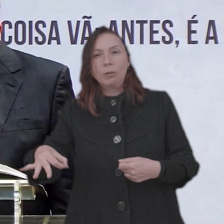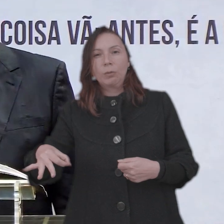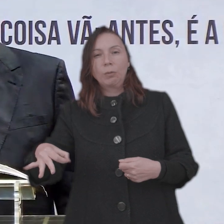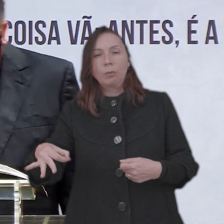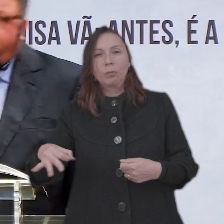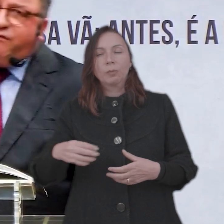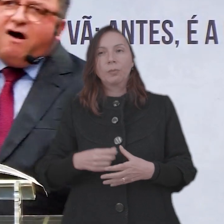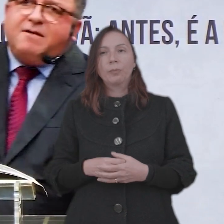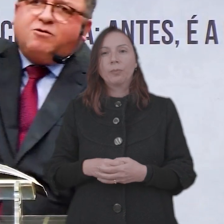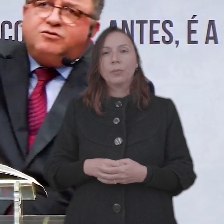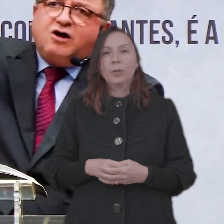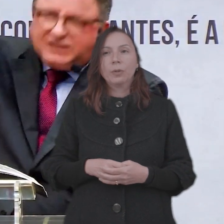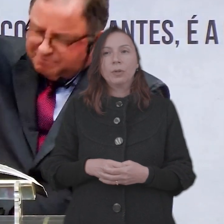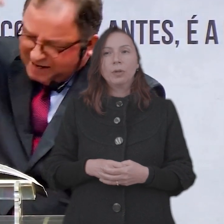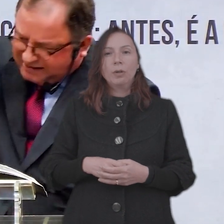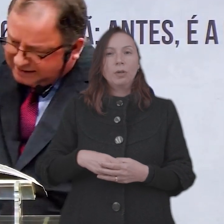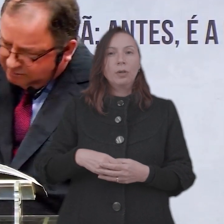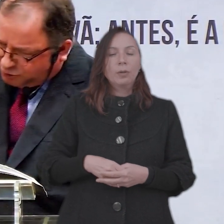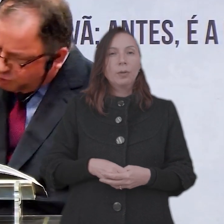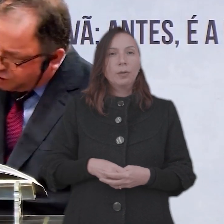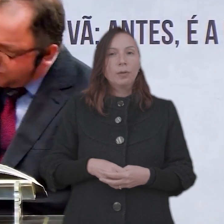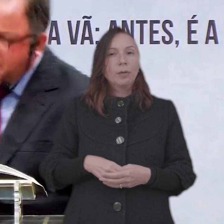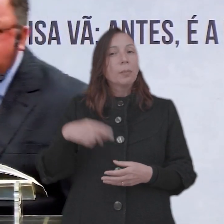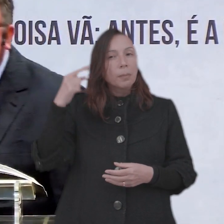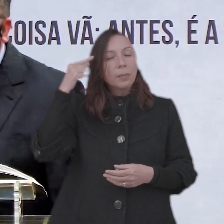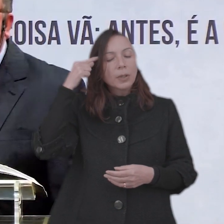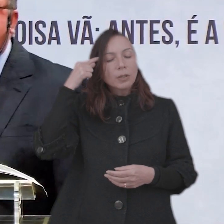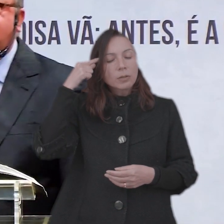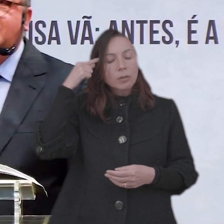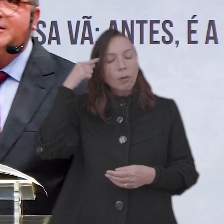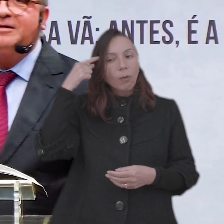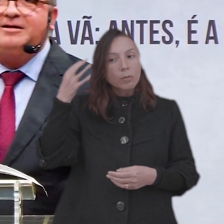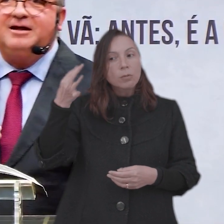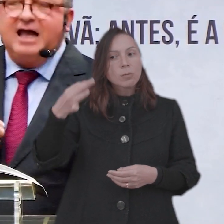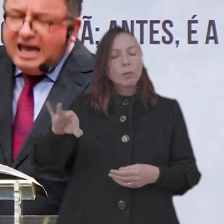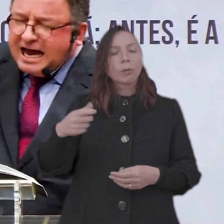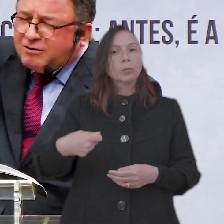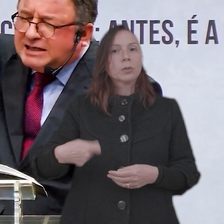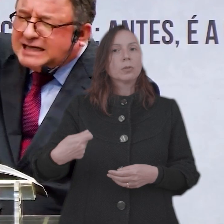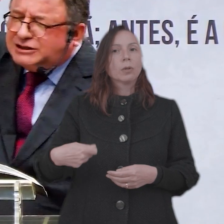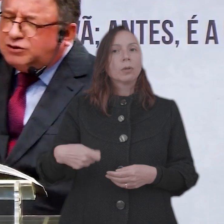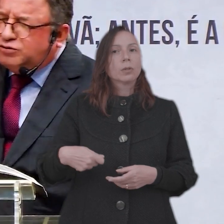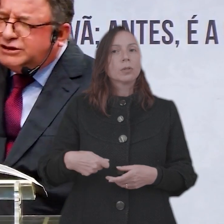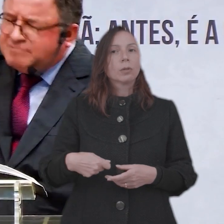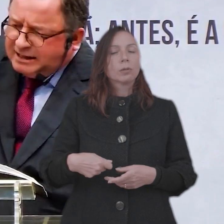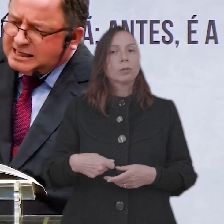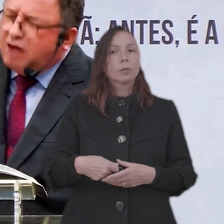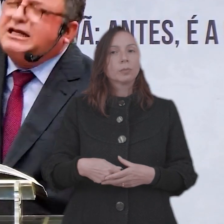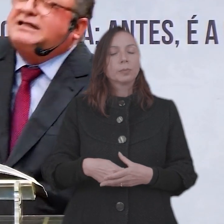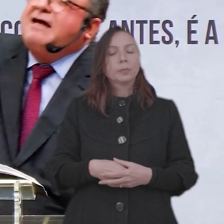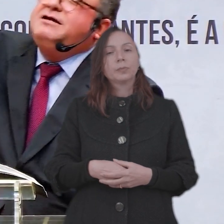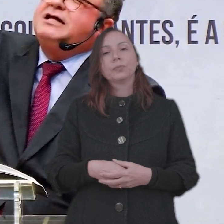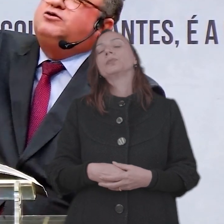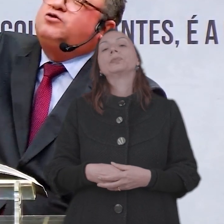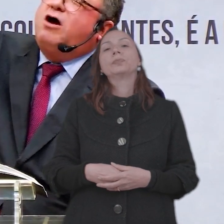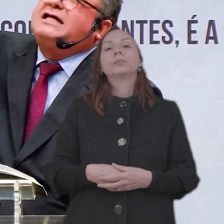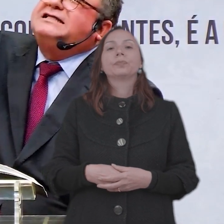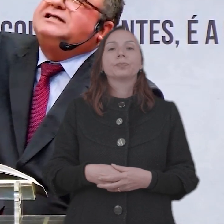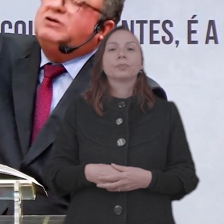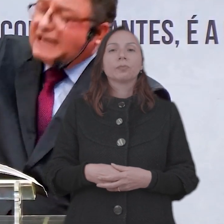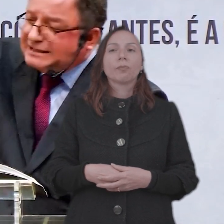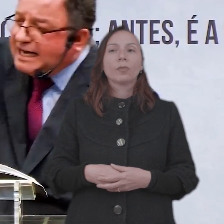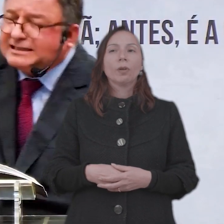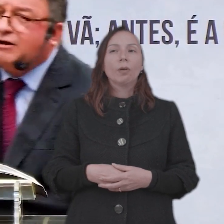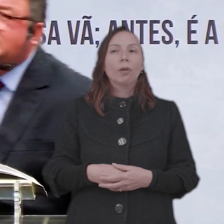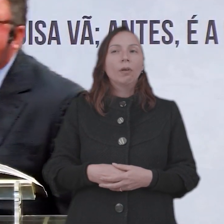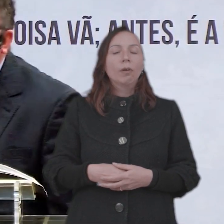atitude mental é a forma como nós pensamos continuamente. E a nossa atitude mental determina todas